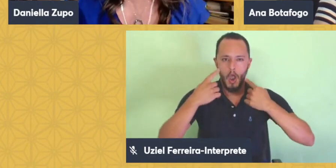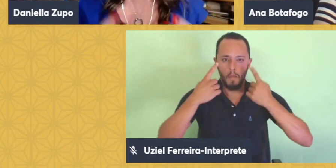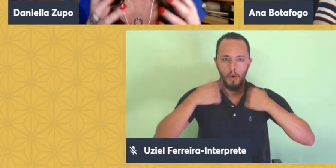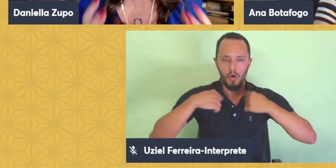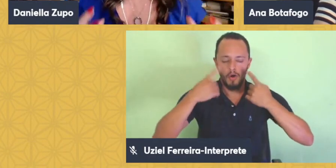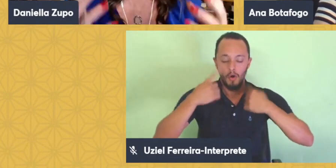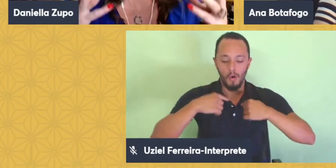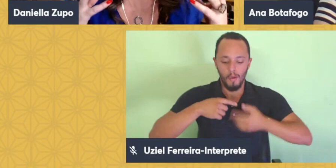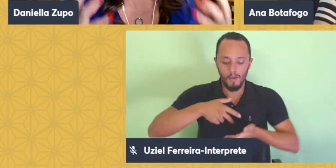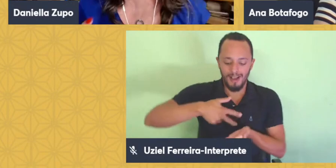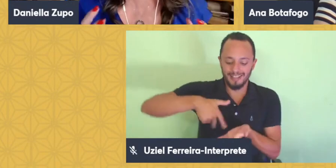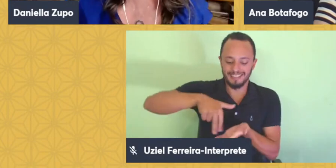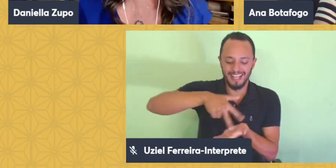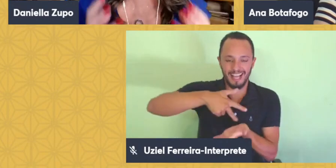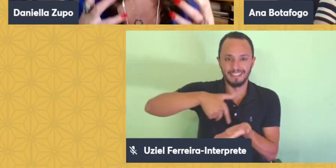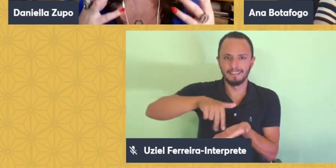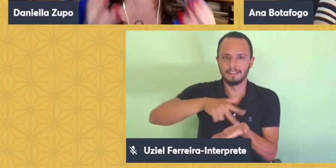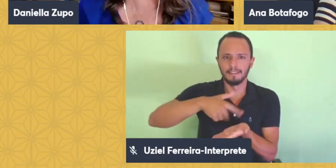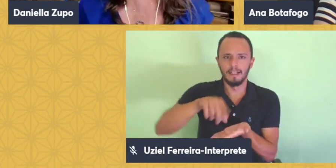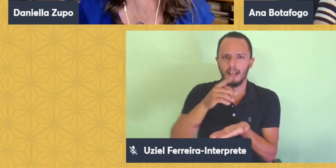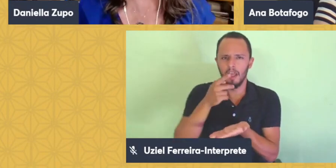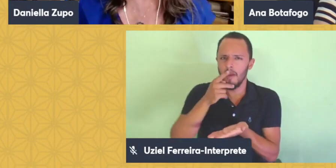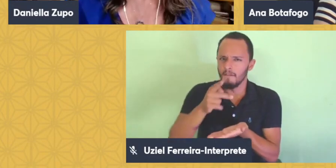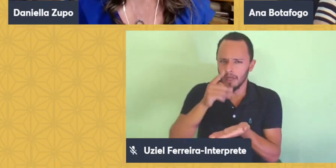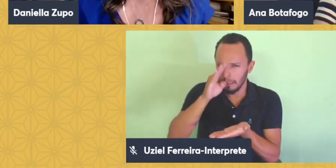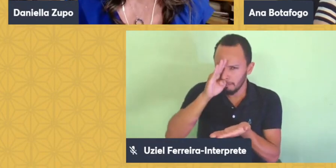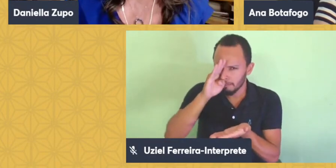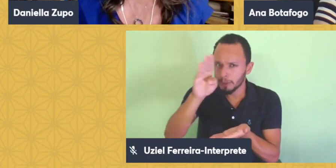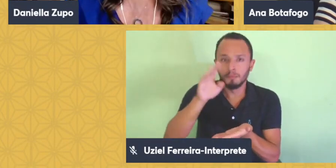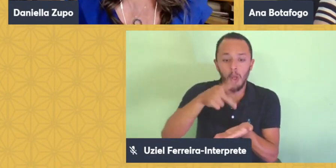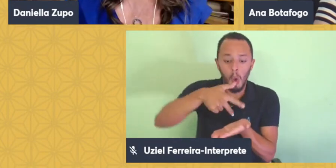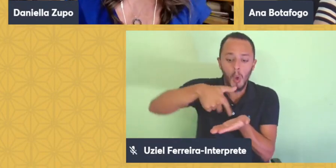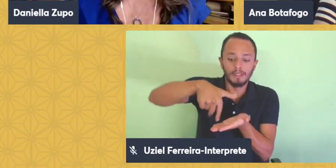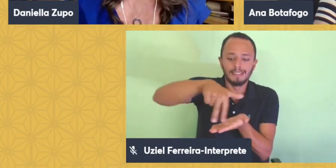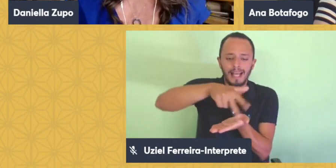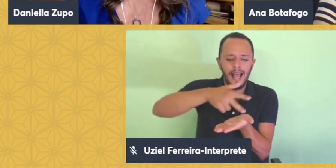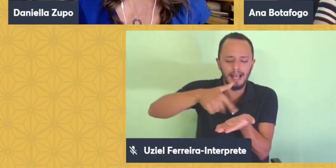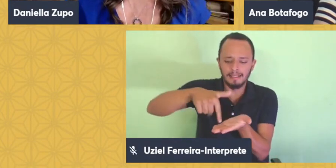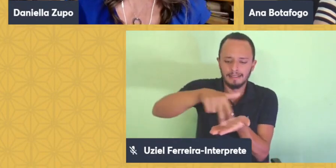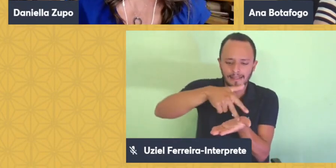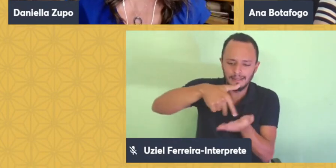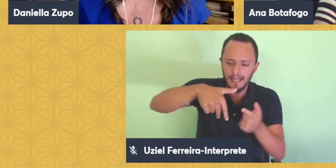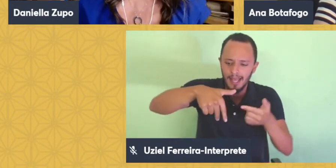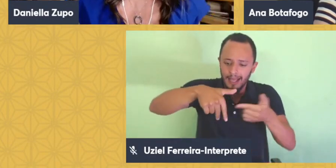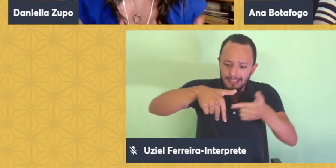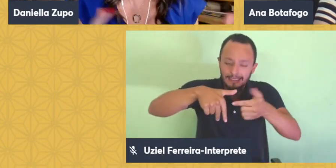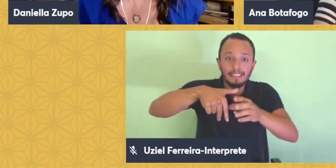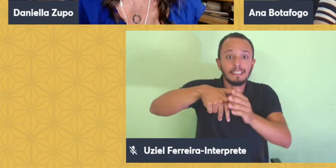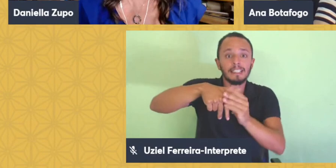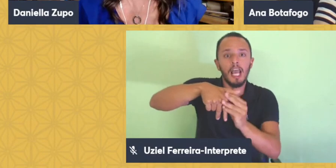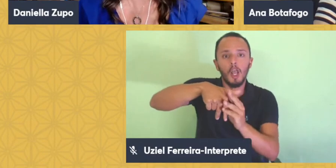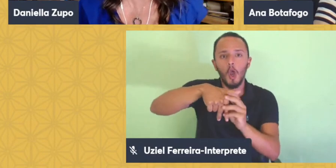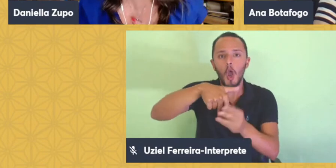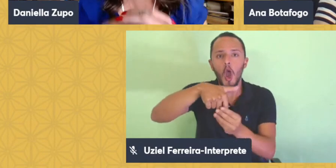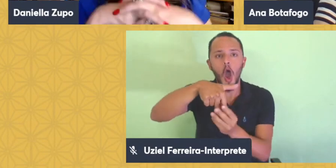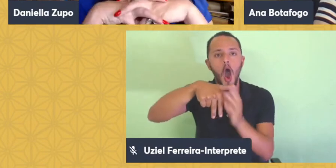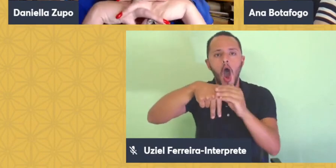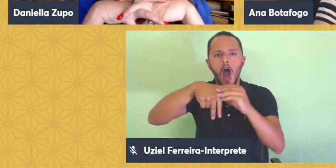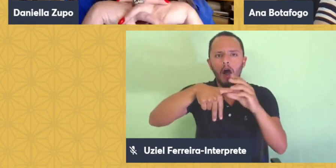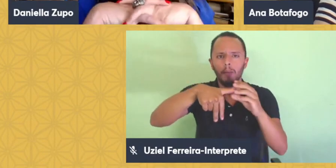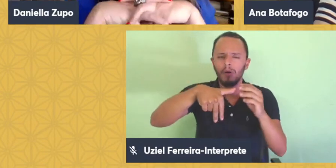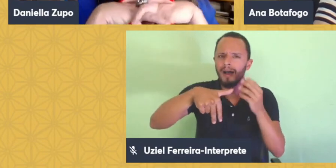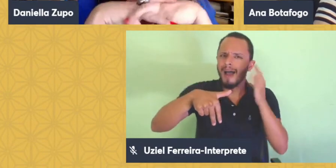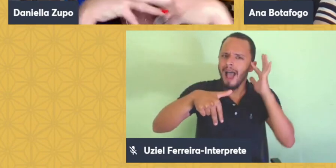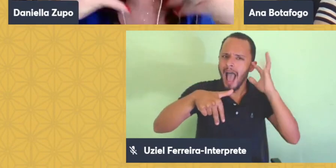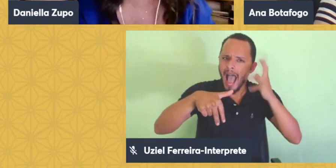aqui mas queria começar falando desse corpo que dança Eu acho que o corpo é provavelmente um dos temas né mais discutidos no